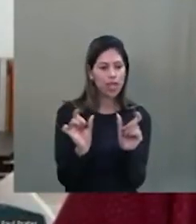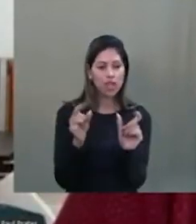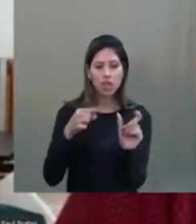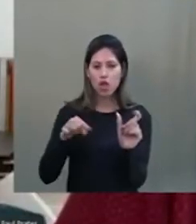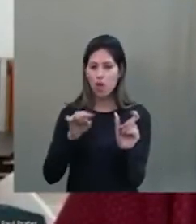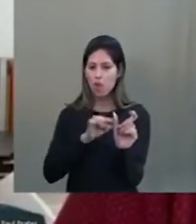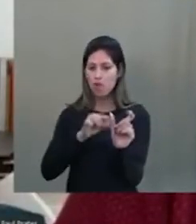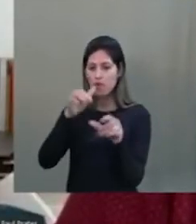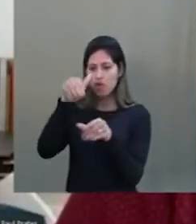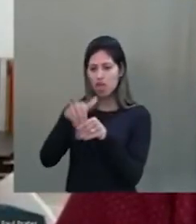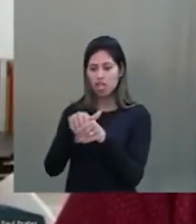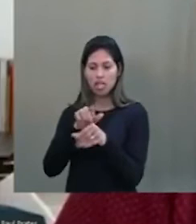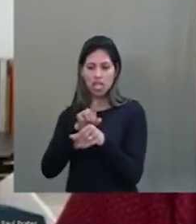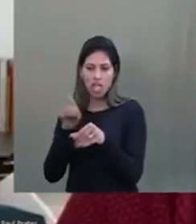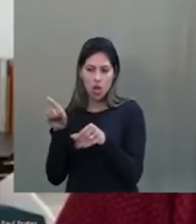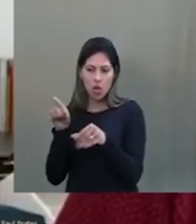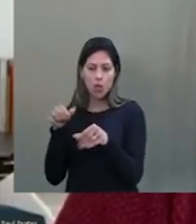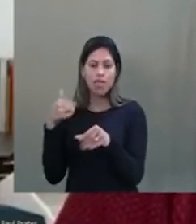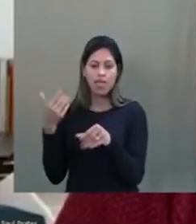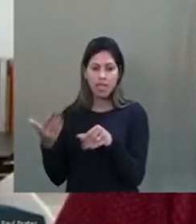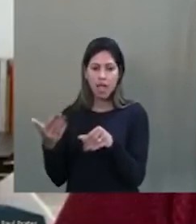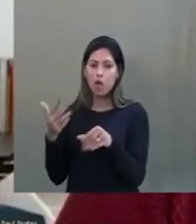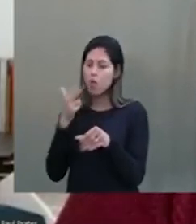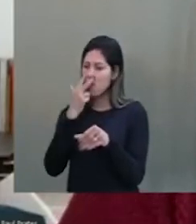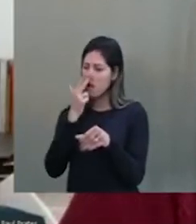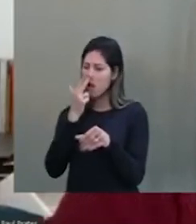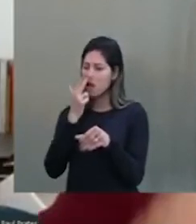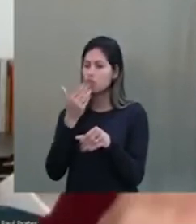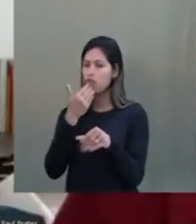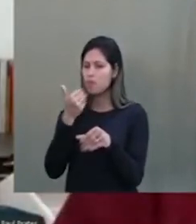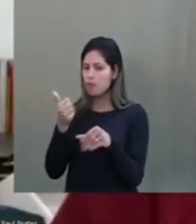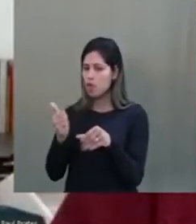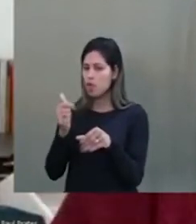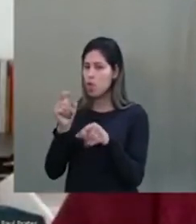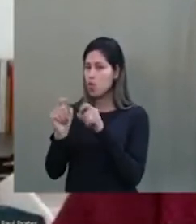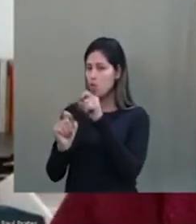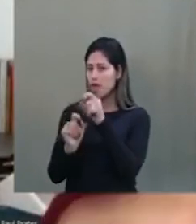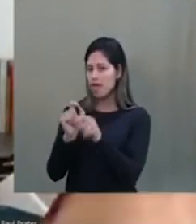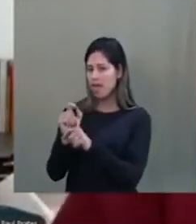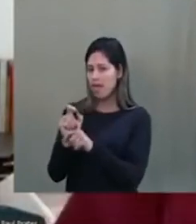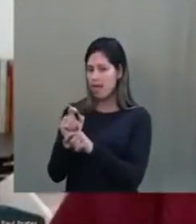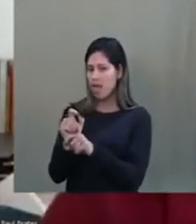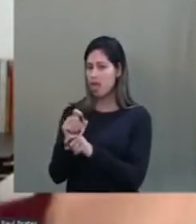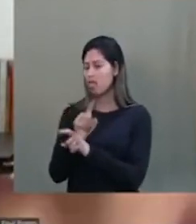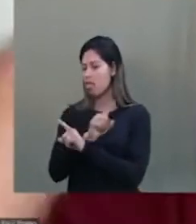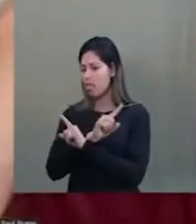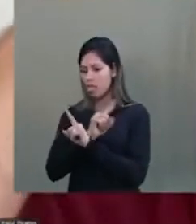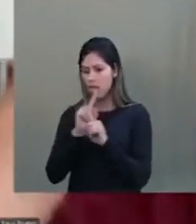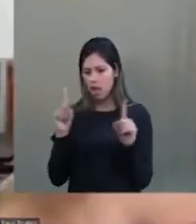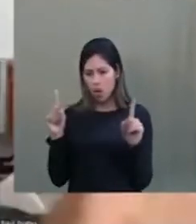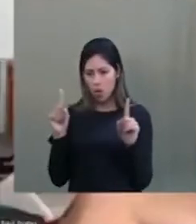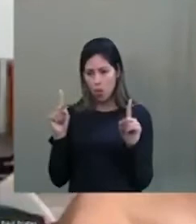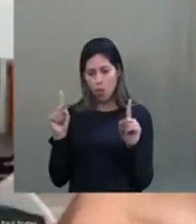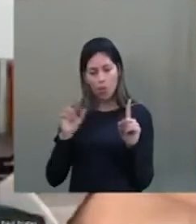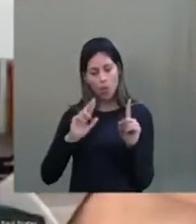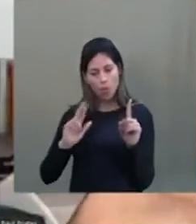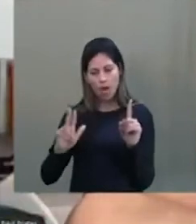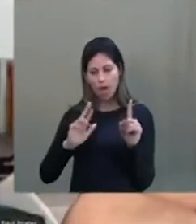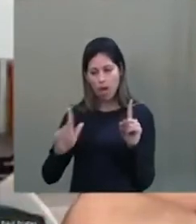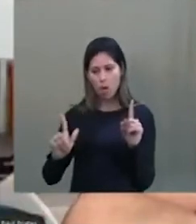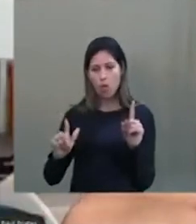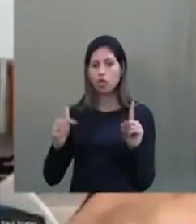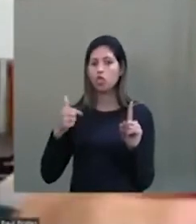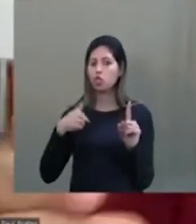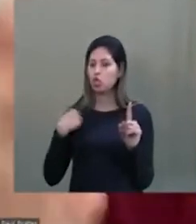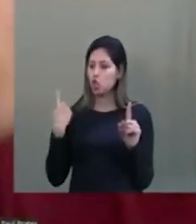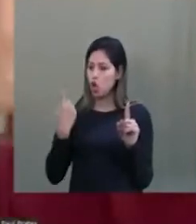aqui contra esse pacote STMMP. Não é isso. Nós já votamos a favor das